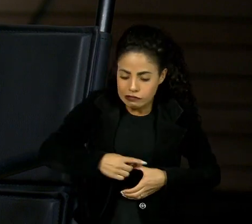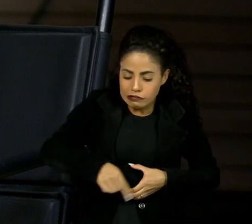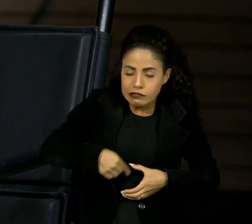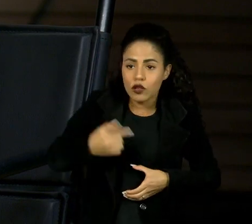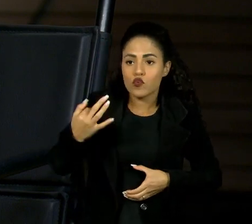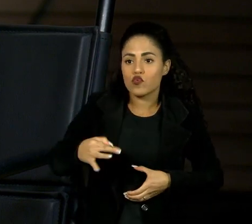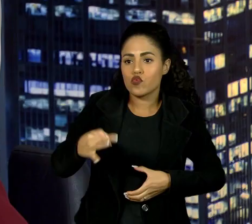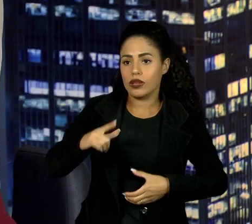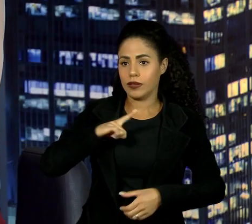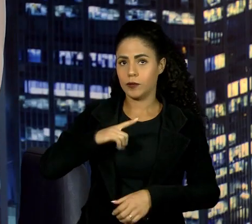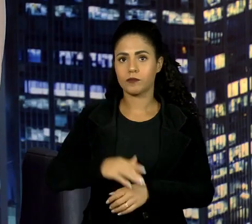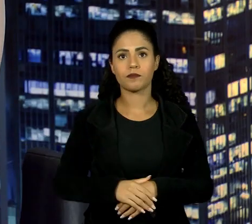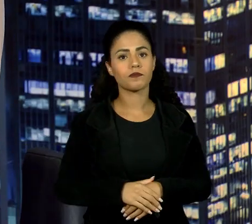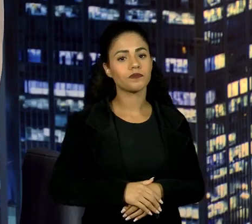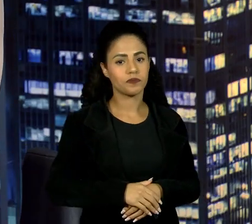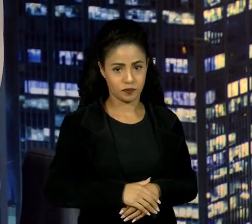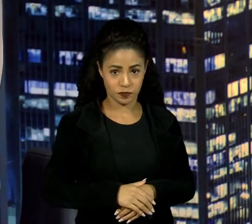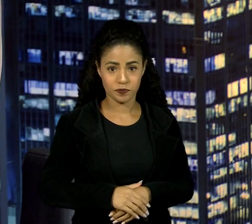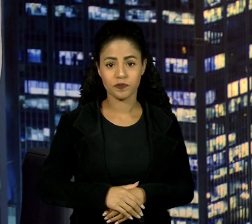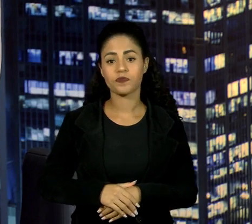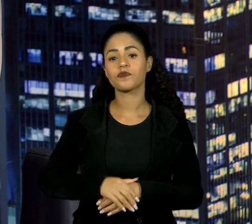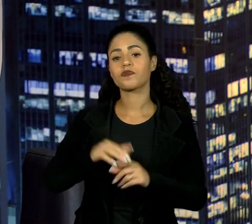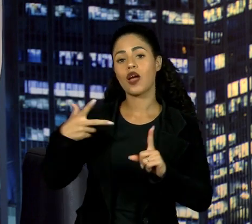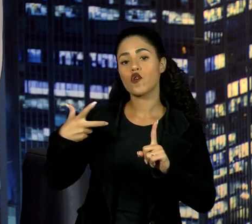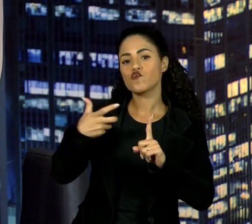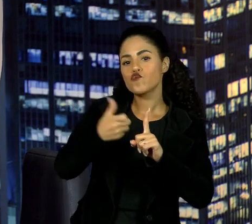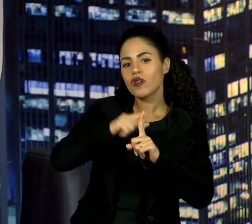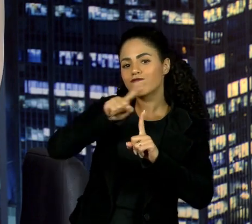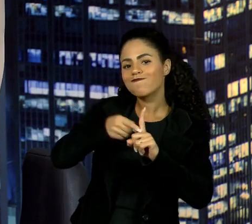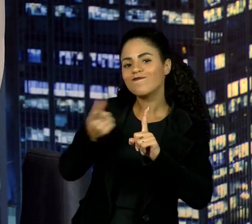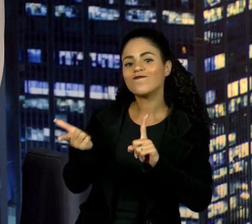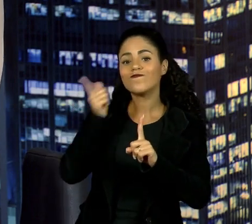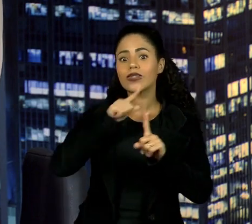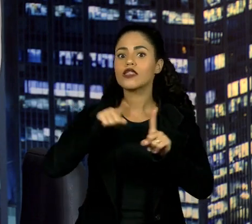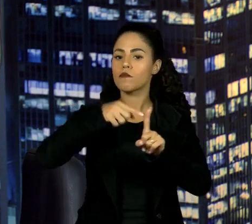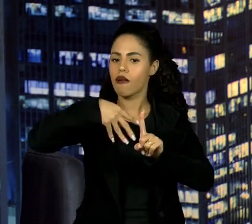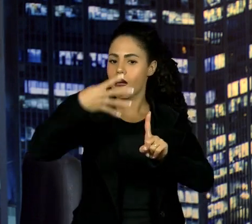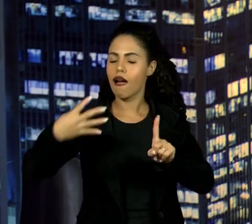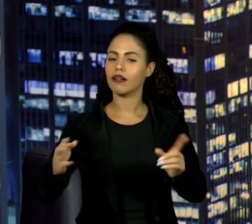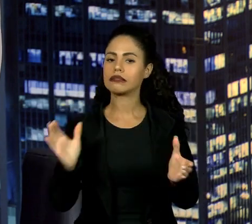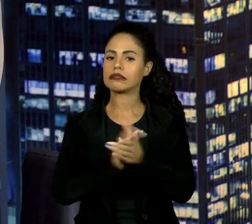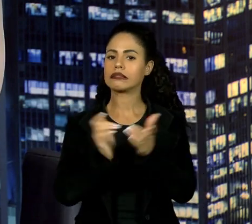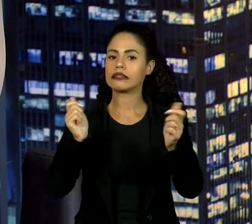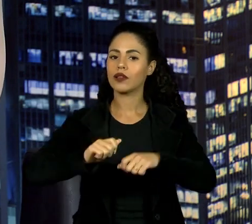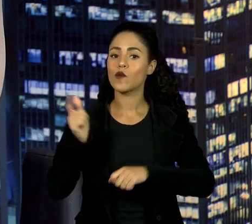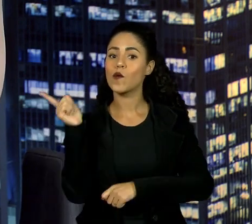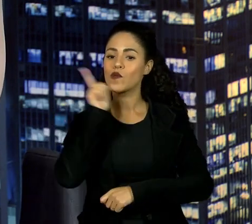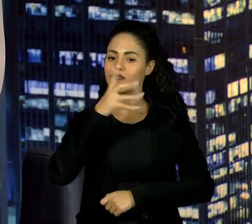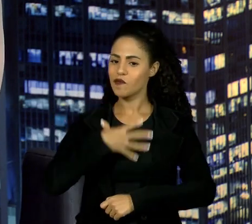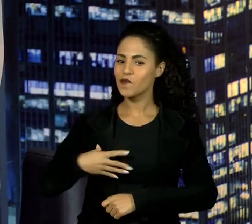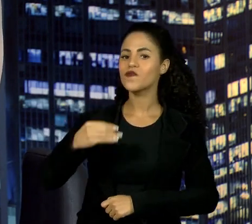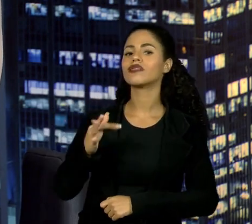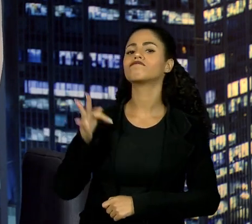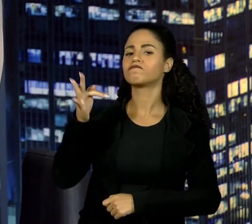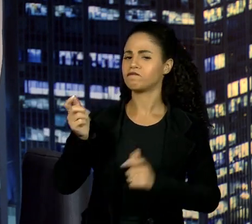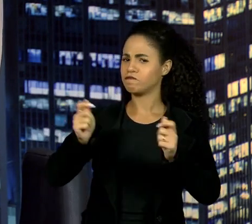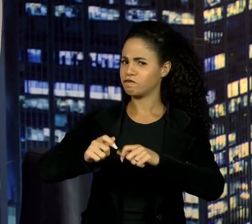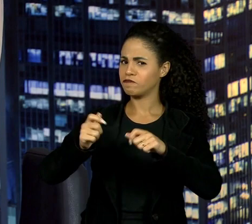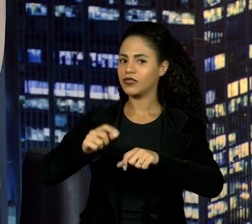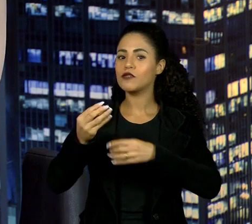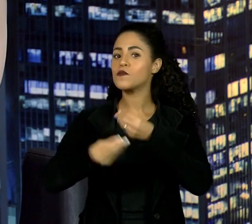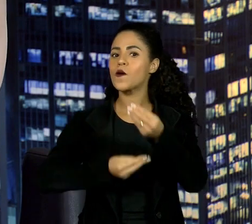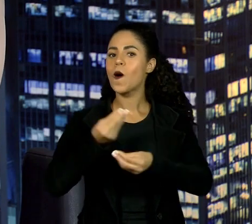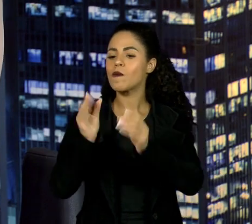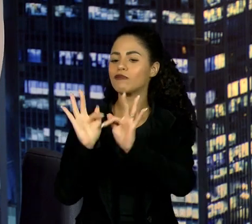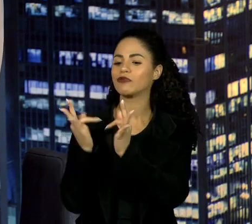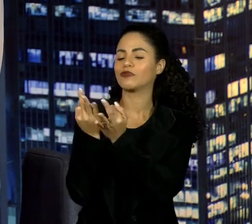isso, sim. E a reprodução assistida abre portas para que pessoas LGBTQIA+, também tenham a oportunidade de gerar um bebê, de formar